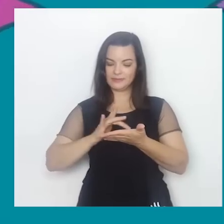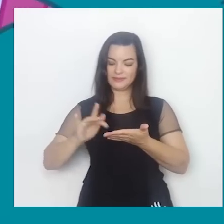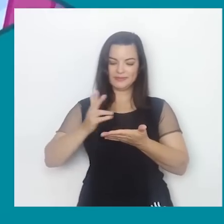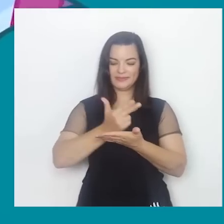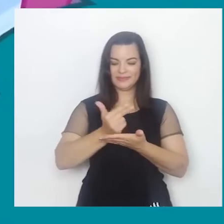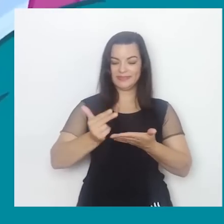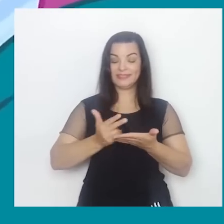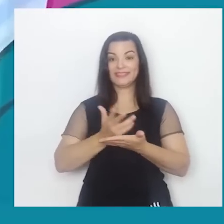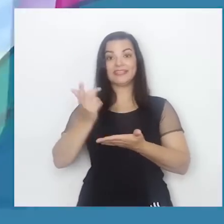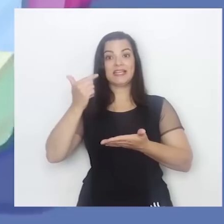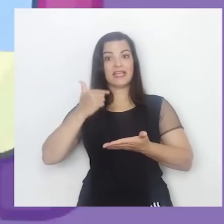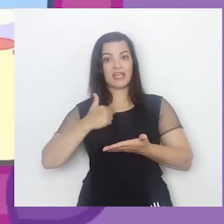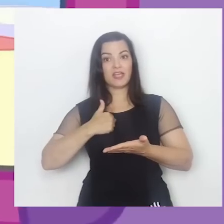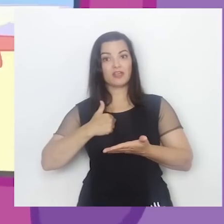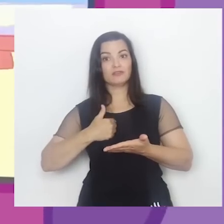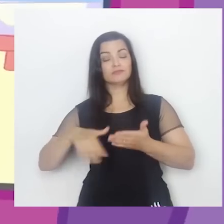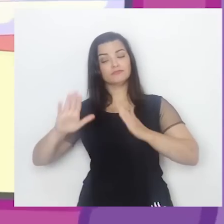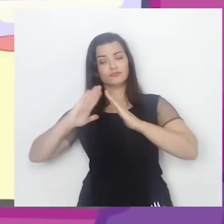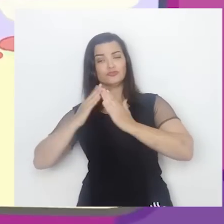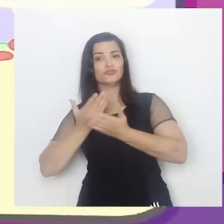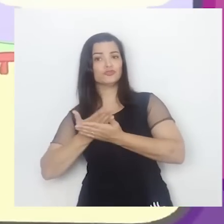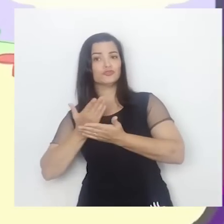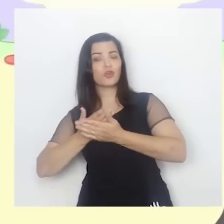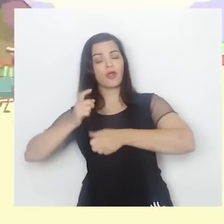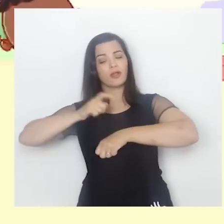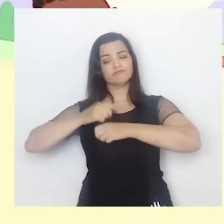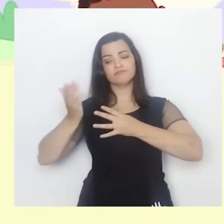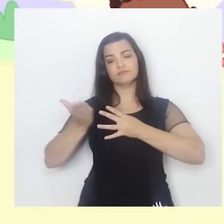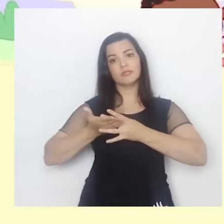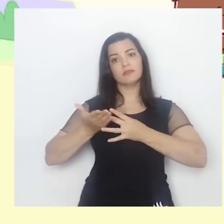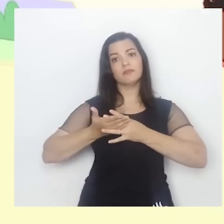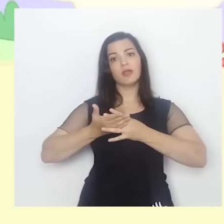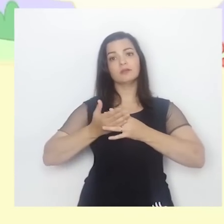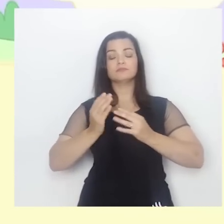Eu estava no recreio comendo meu lanchinho.